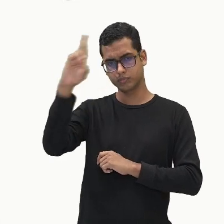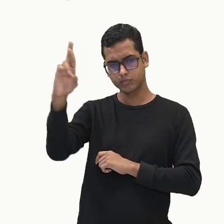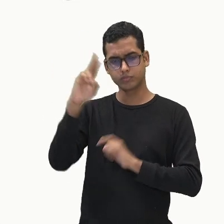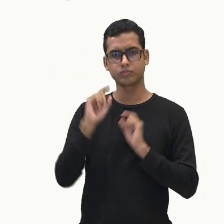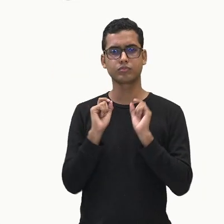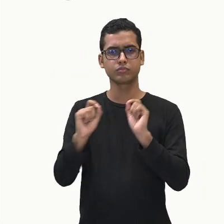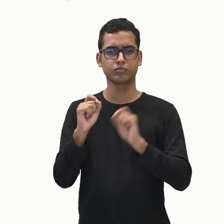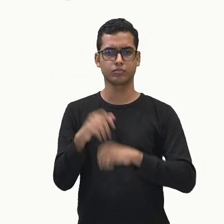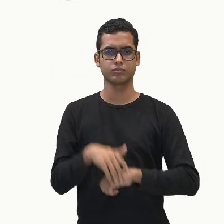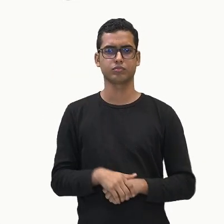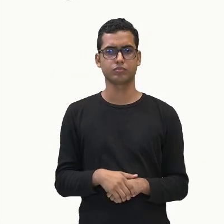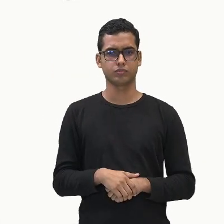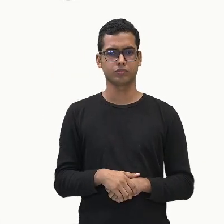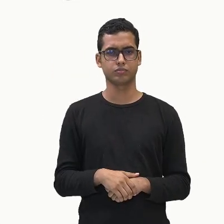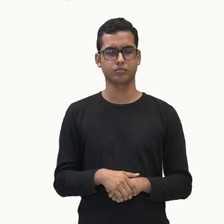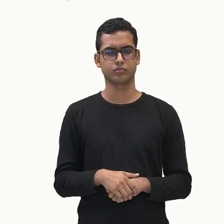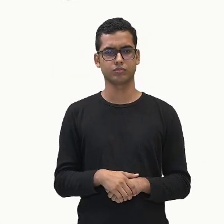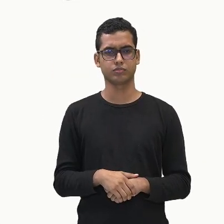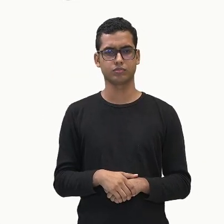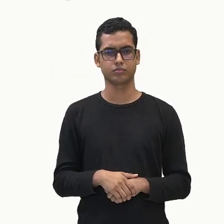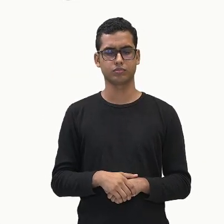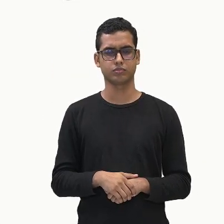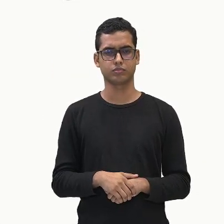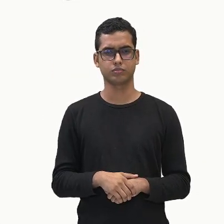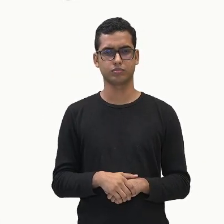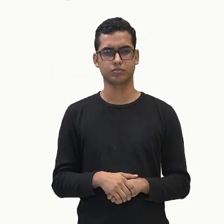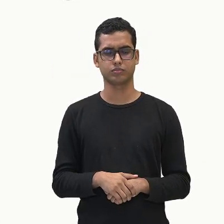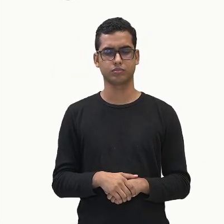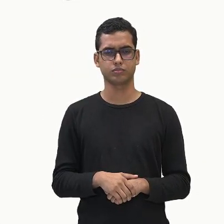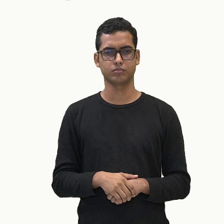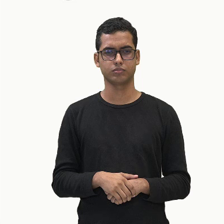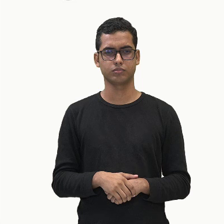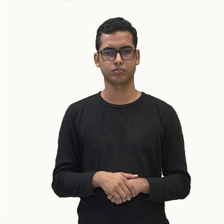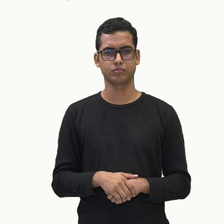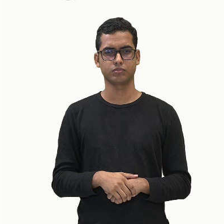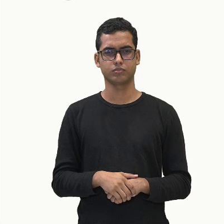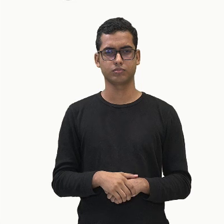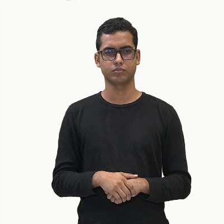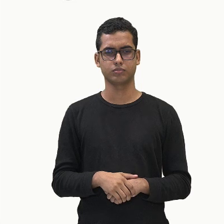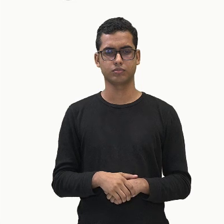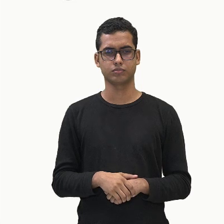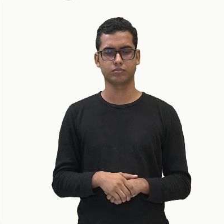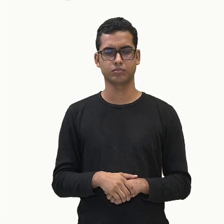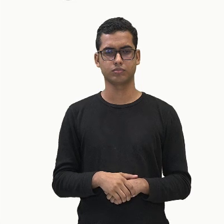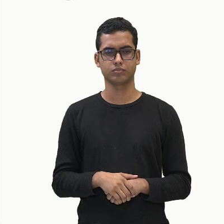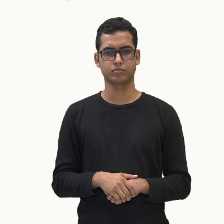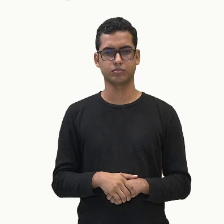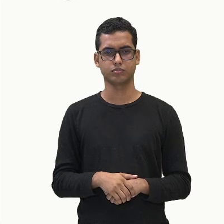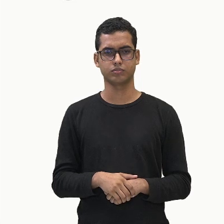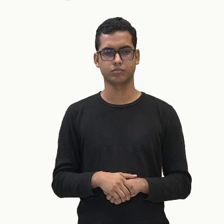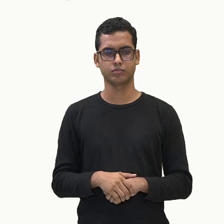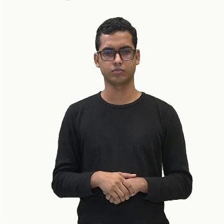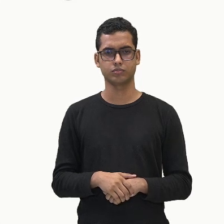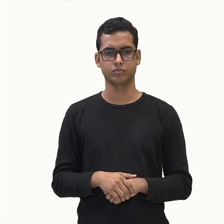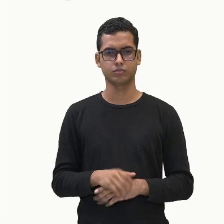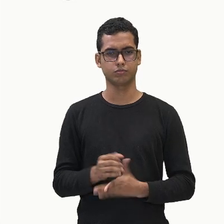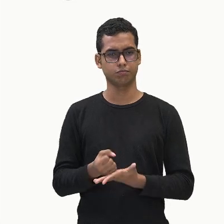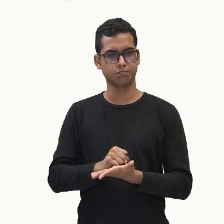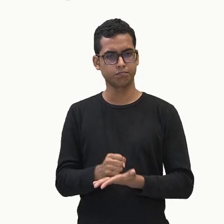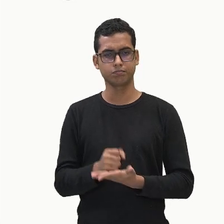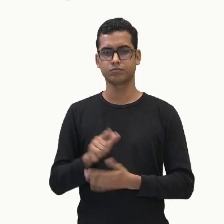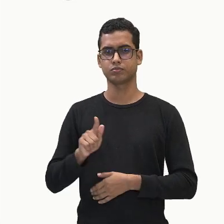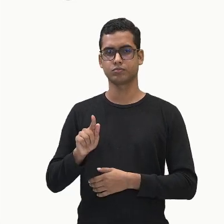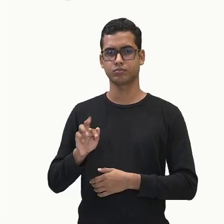de elevação, como pinças, plataformas e carretillas elevadoras para